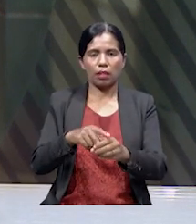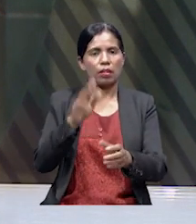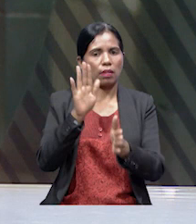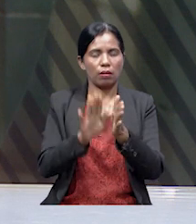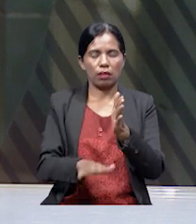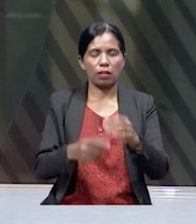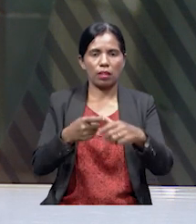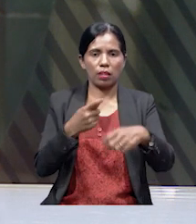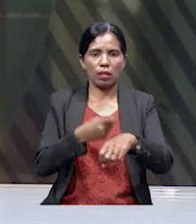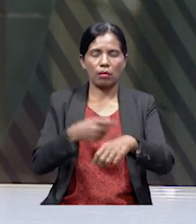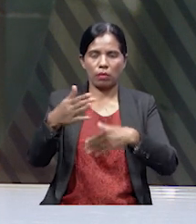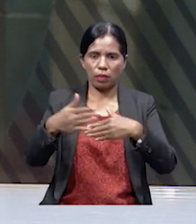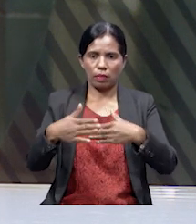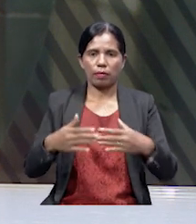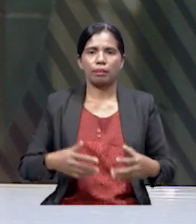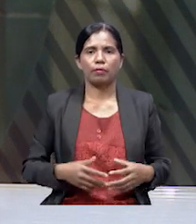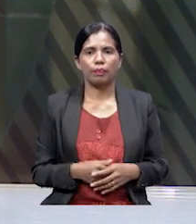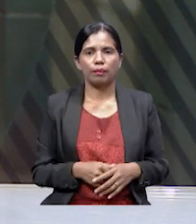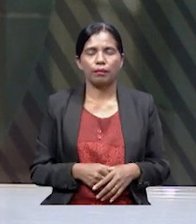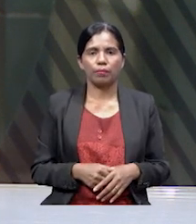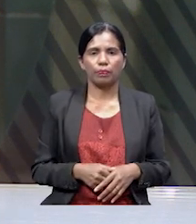a tempo badak.